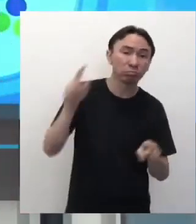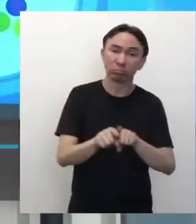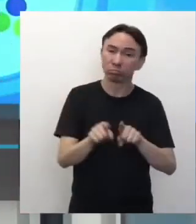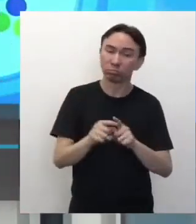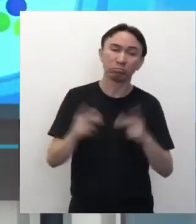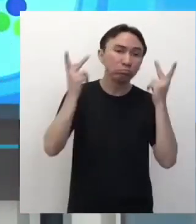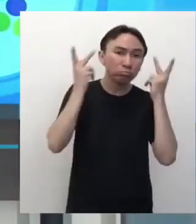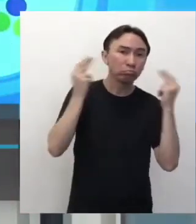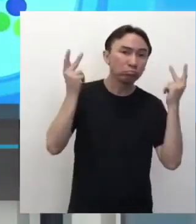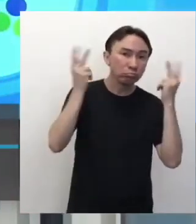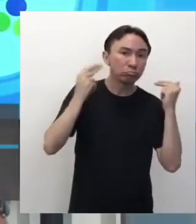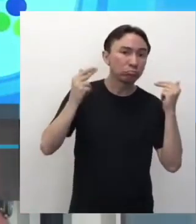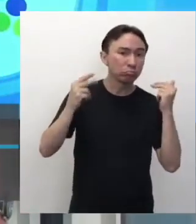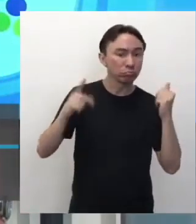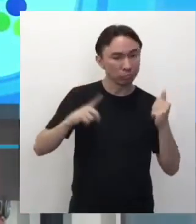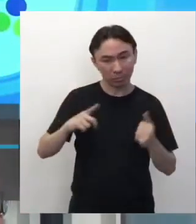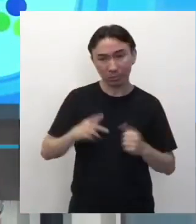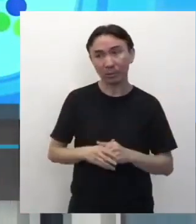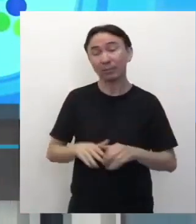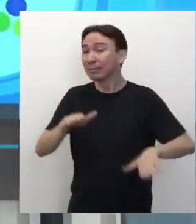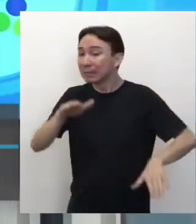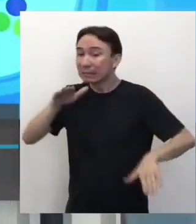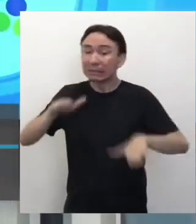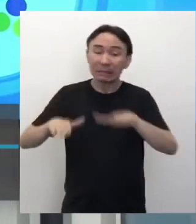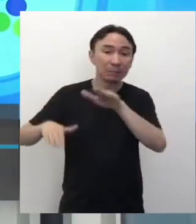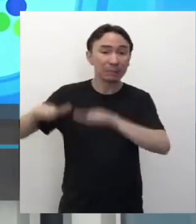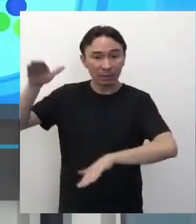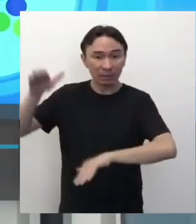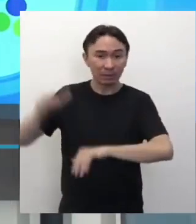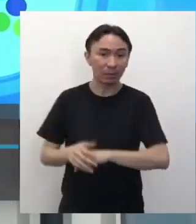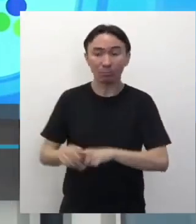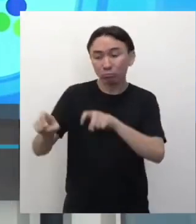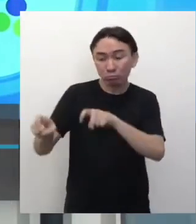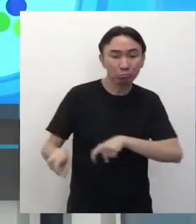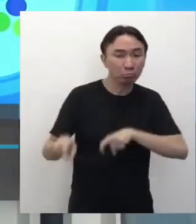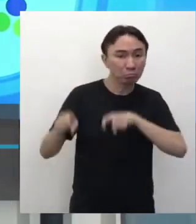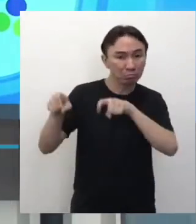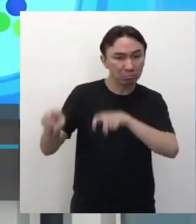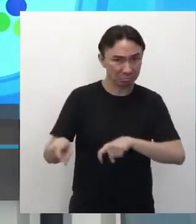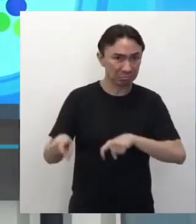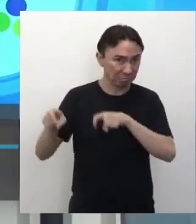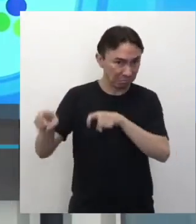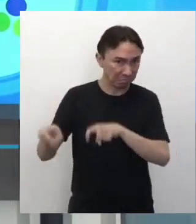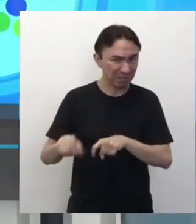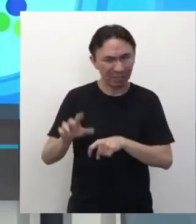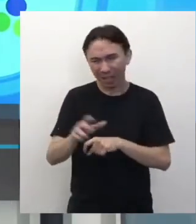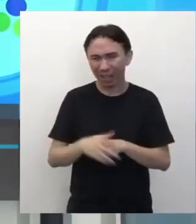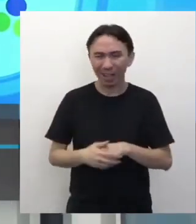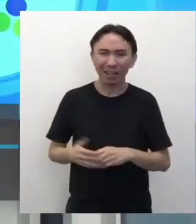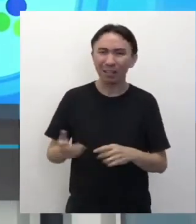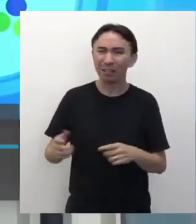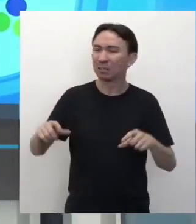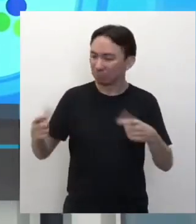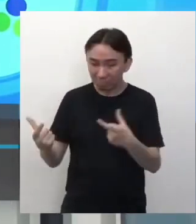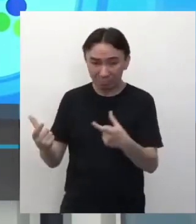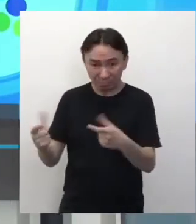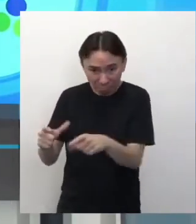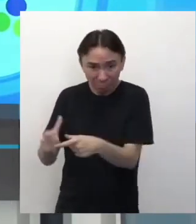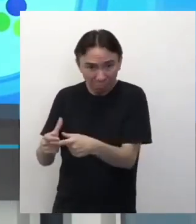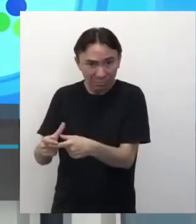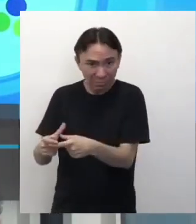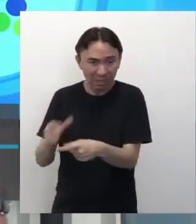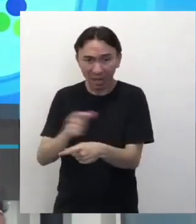vai depender da ruralização do local, né? Então, se você tem uma ruralização pequena, a paisagem natural ela